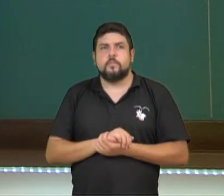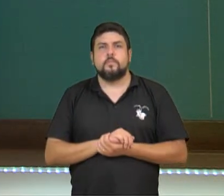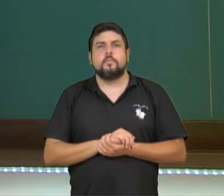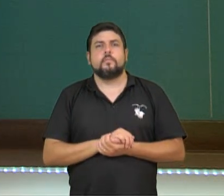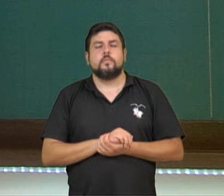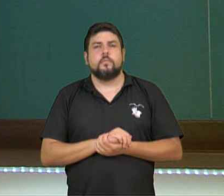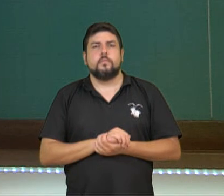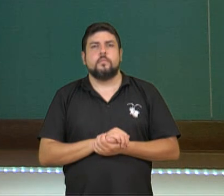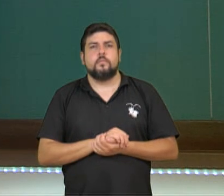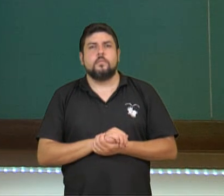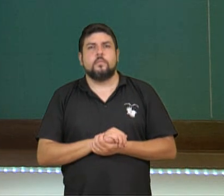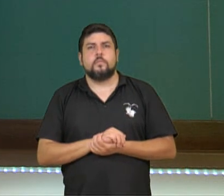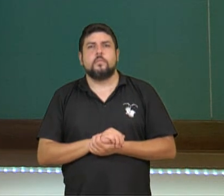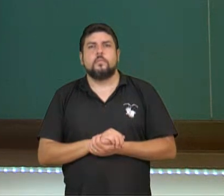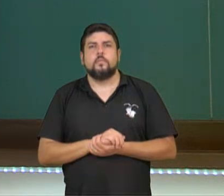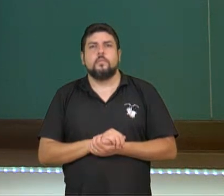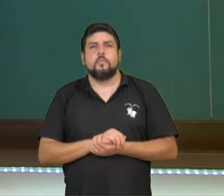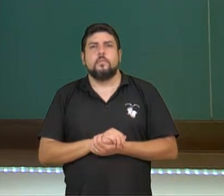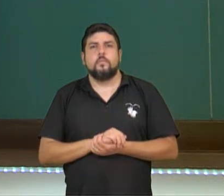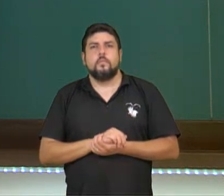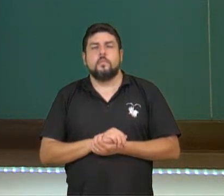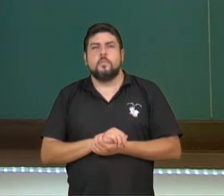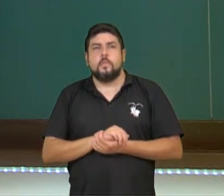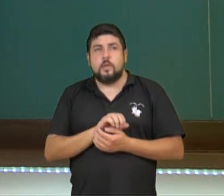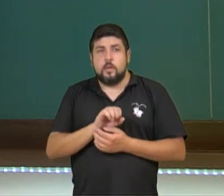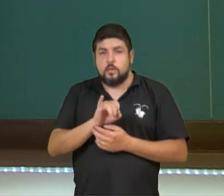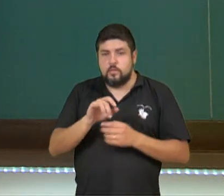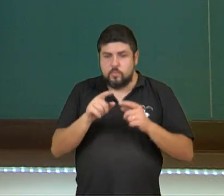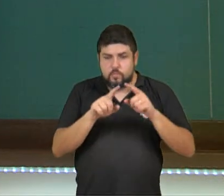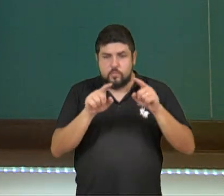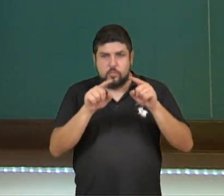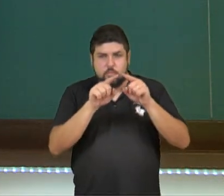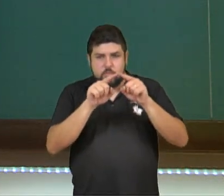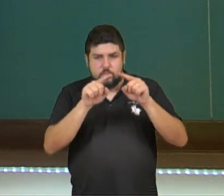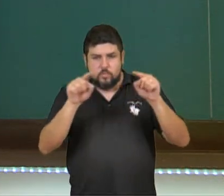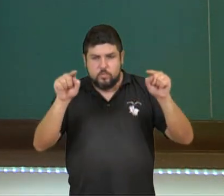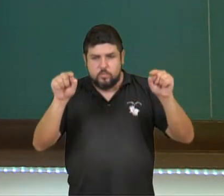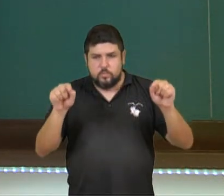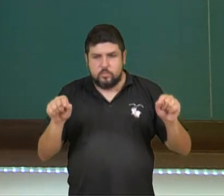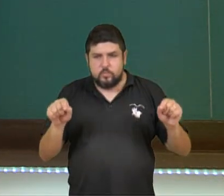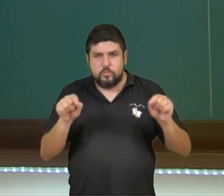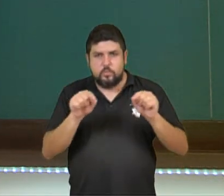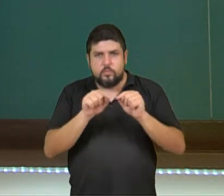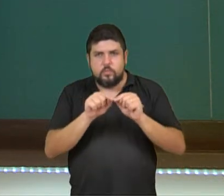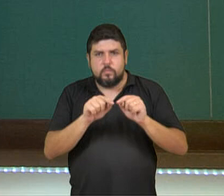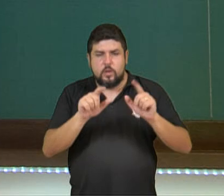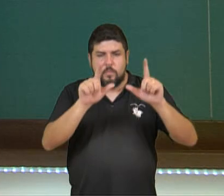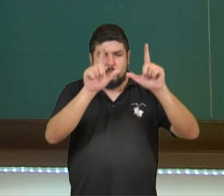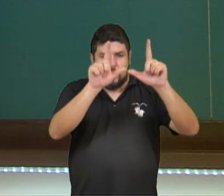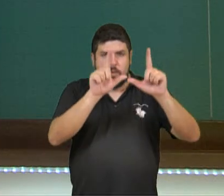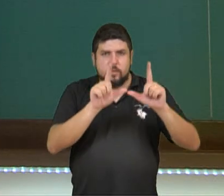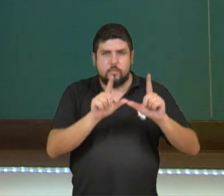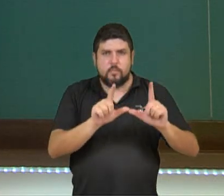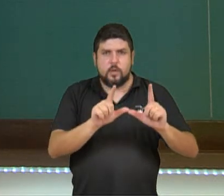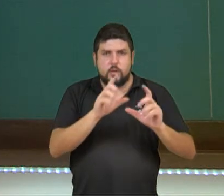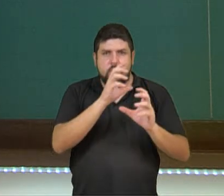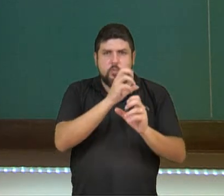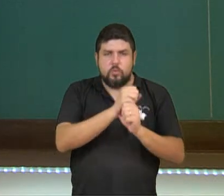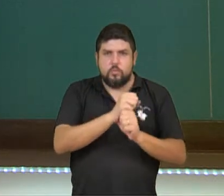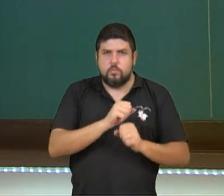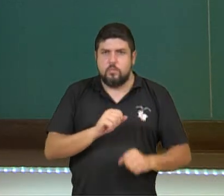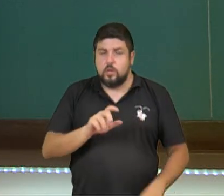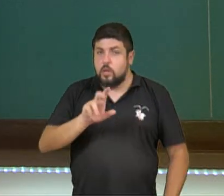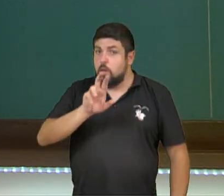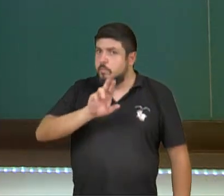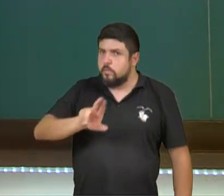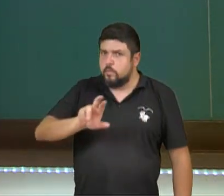ó, da casa, é juntar esses dois pedaços. Foca aqui em mim. Não é 10A, tá